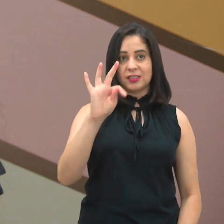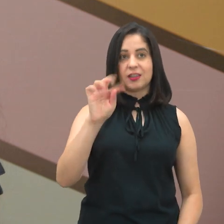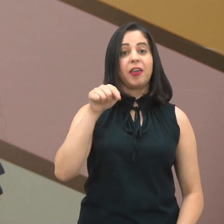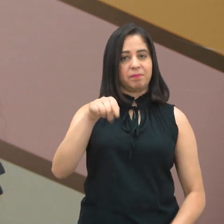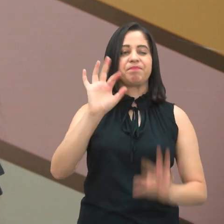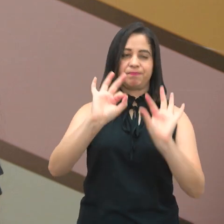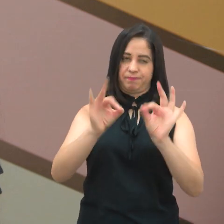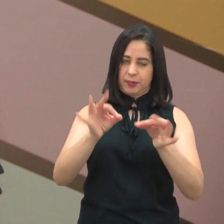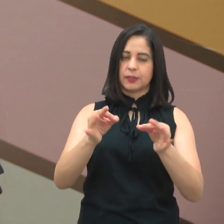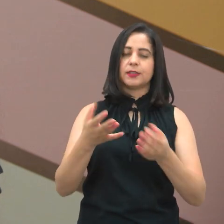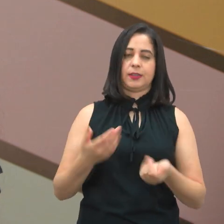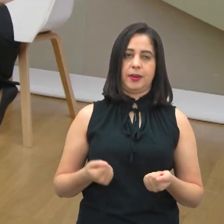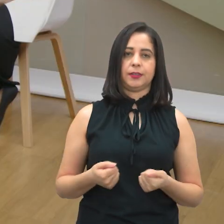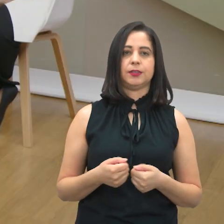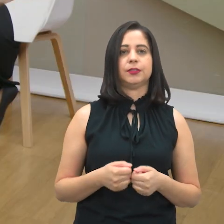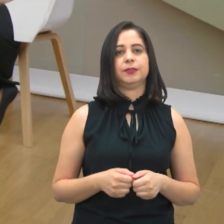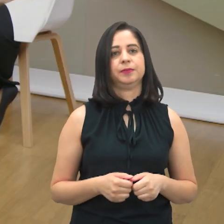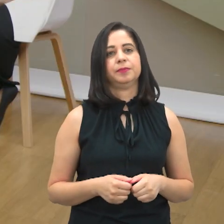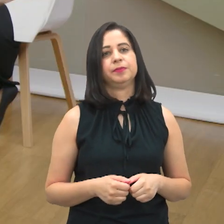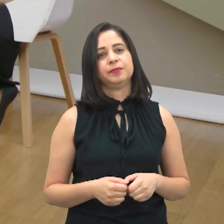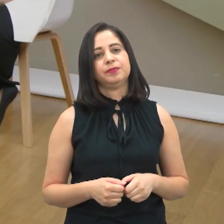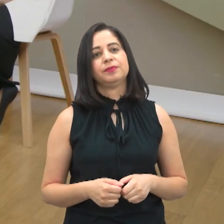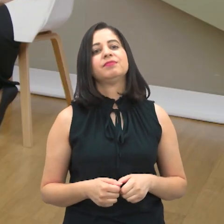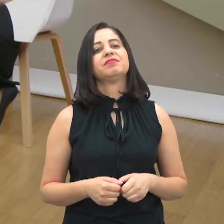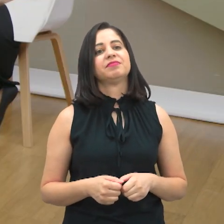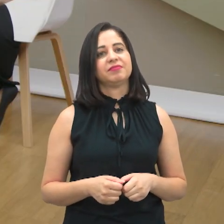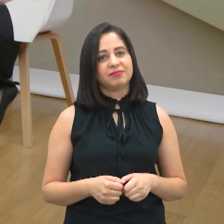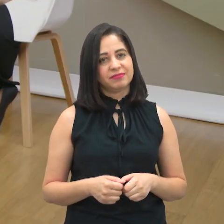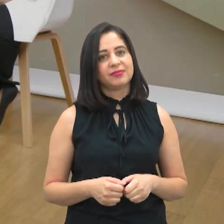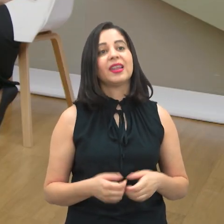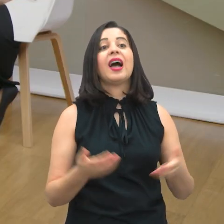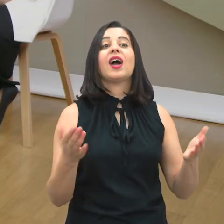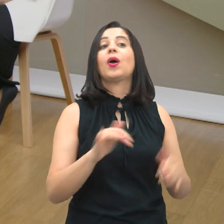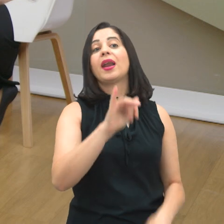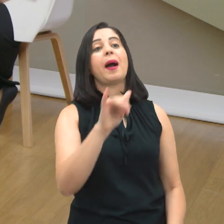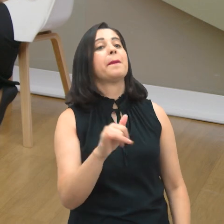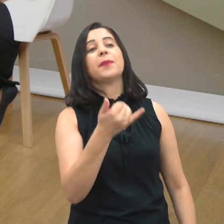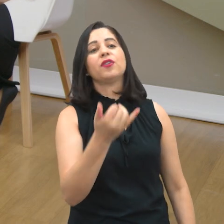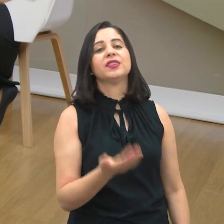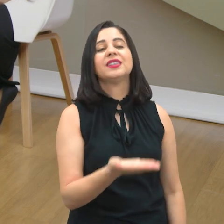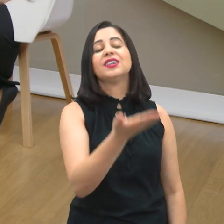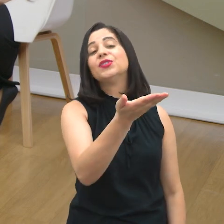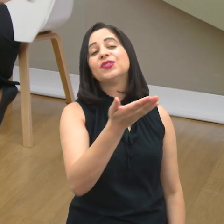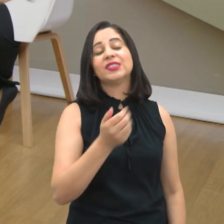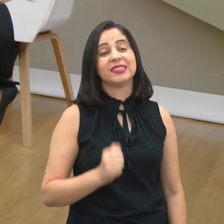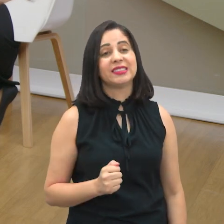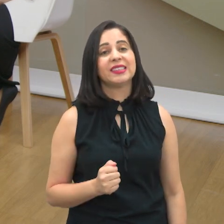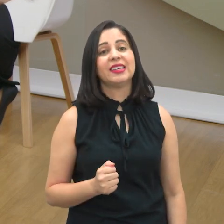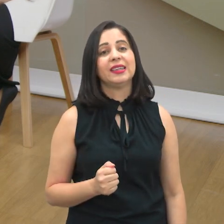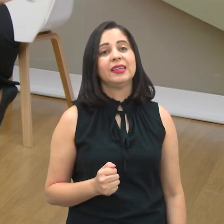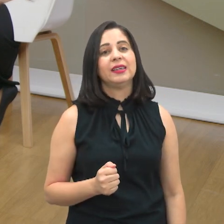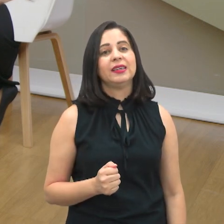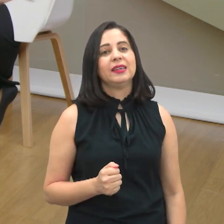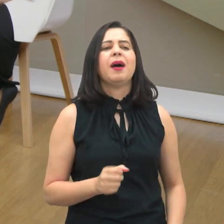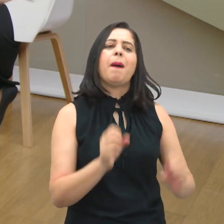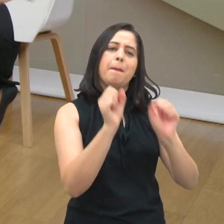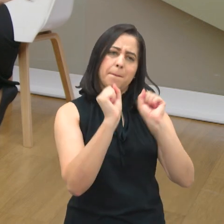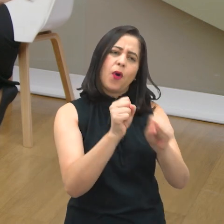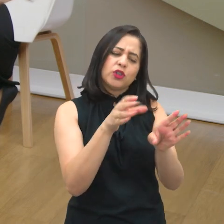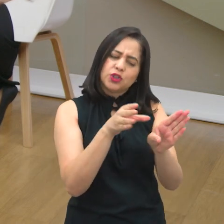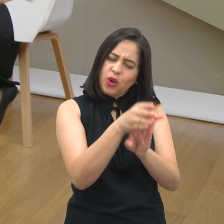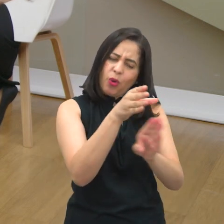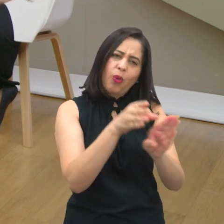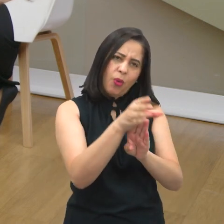o contexto aí das doenças. Perfeito, muito bom. Aproveitando a sua participação e para a gente encerrar também, eu gostaria que